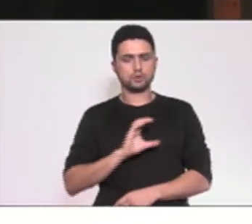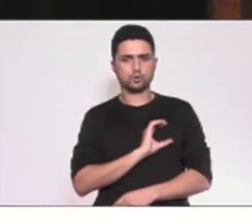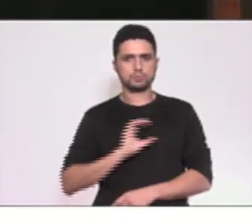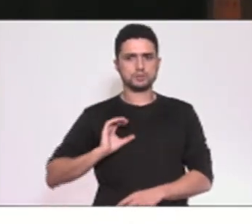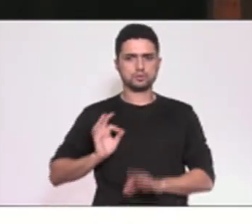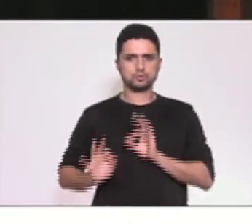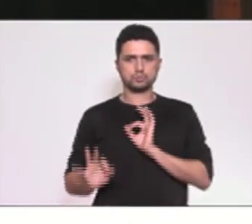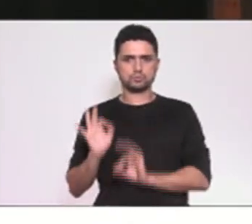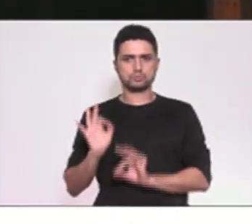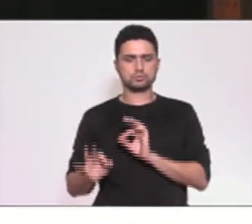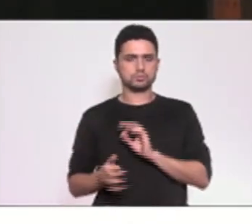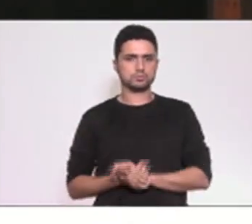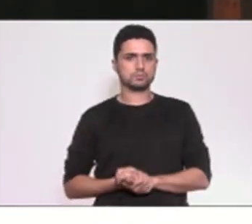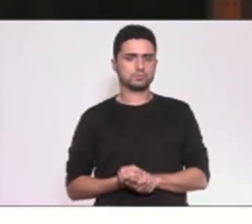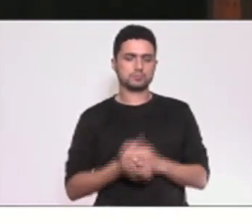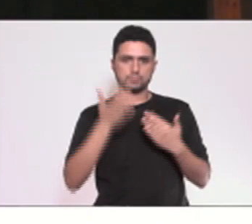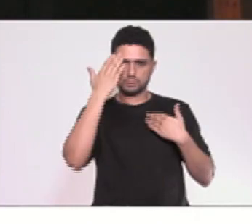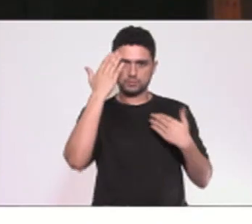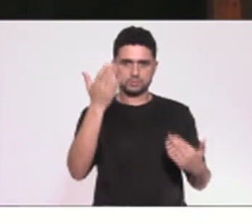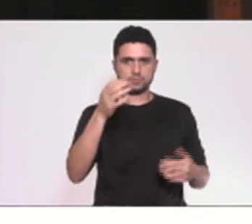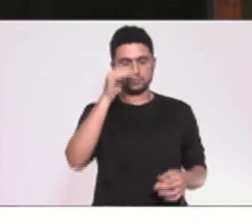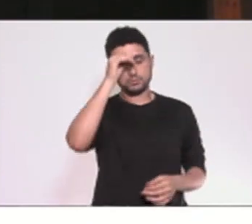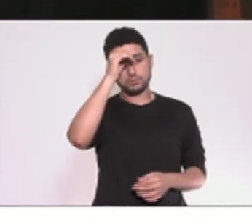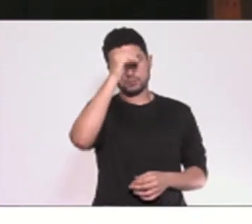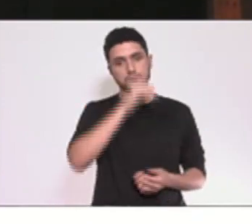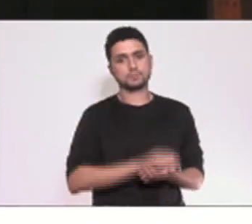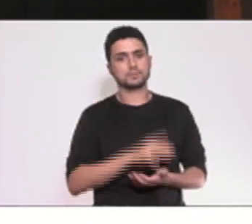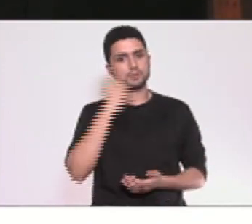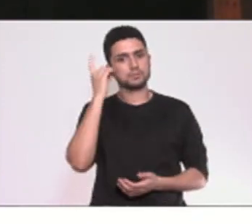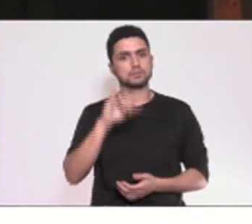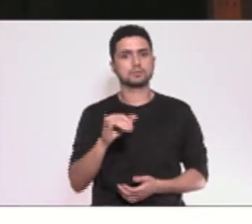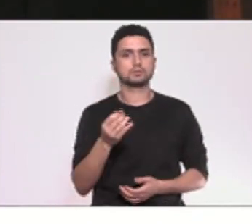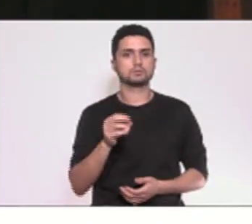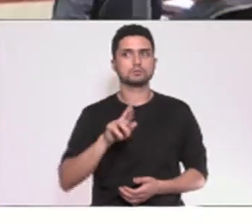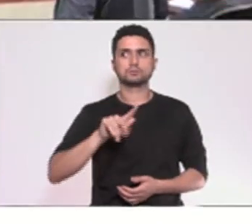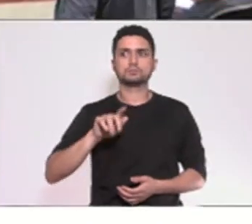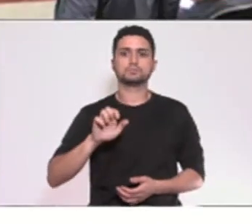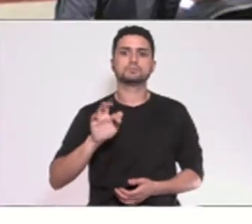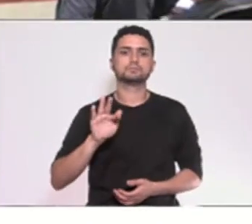Para a declaração de voto, deputado Jorge Felipe.